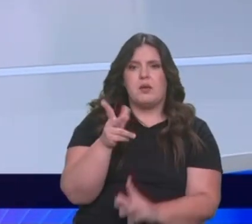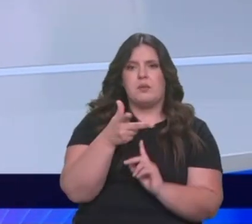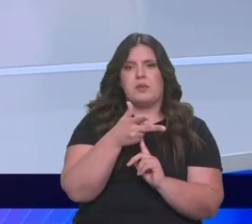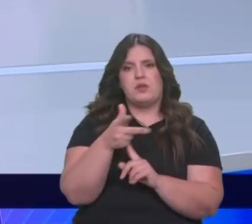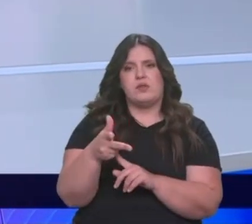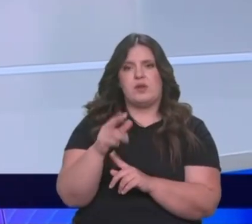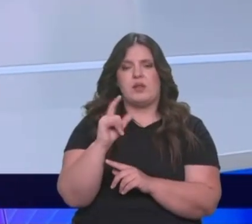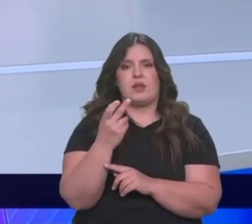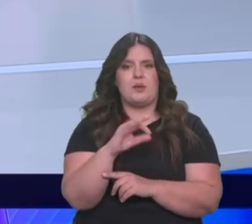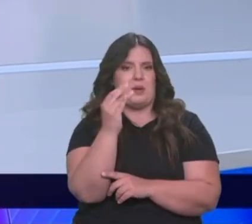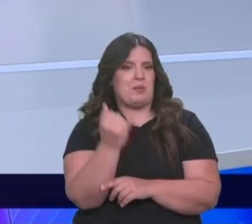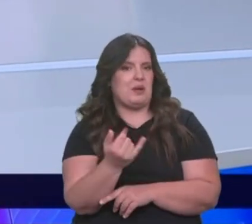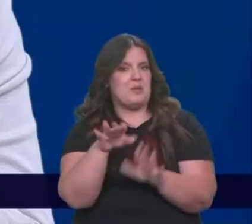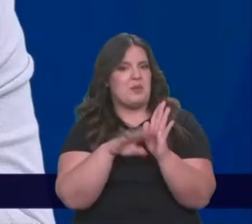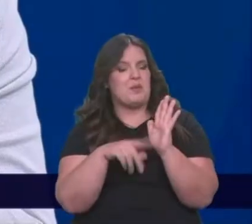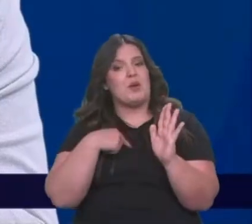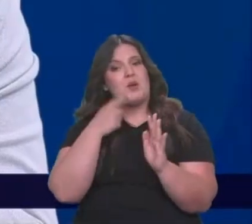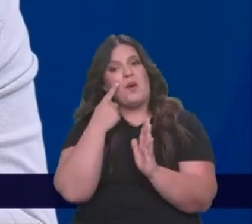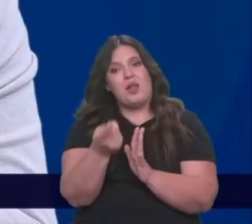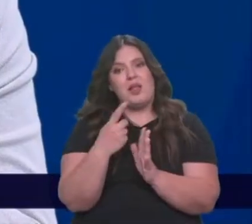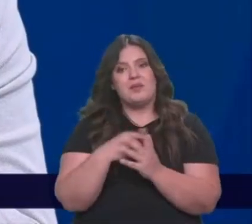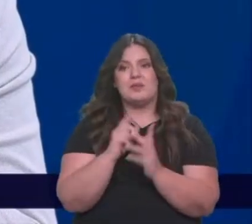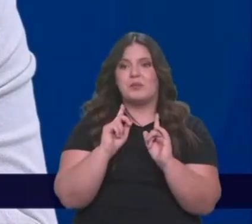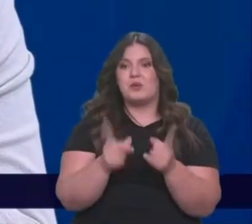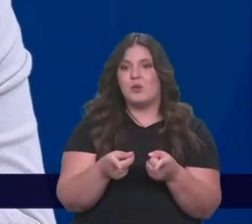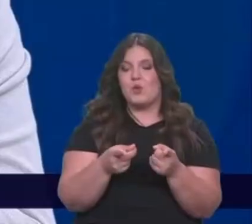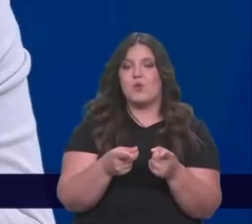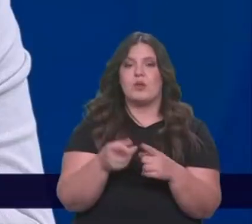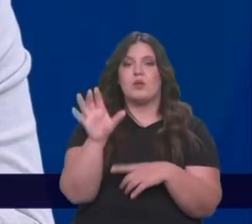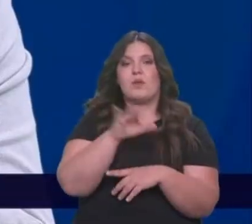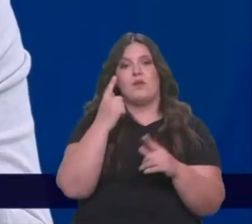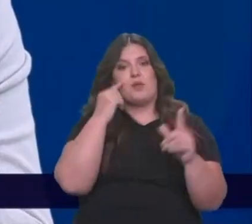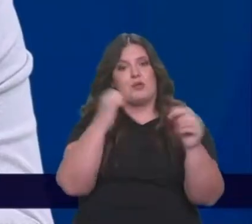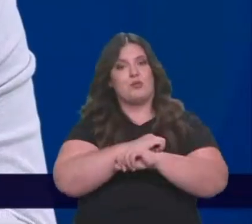da RTP Play do nosso programa e dizer: olha, isto começou de uma maneira